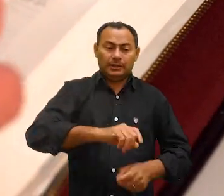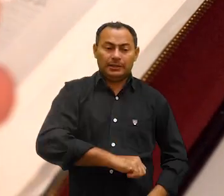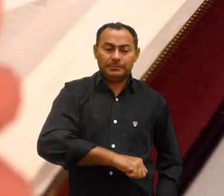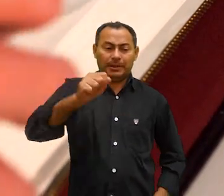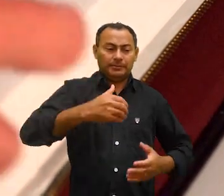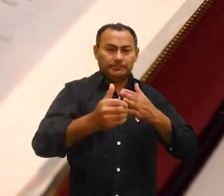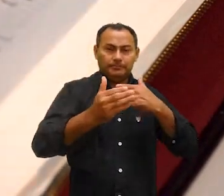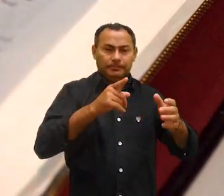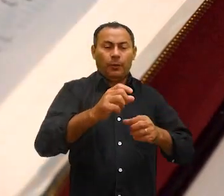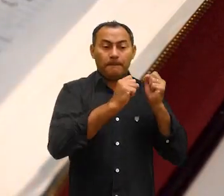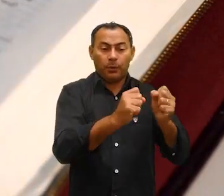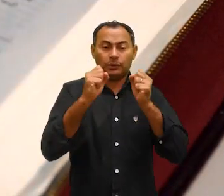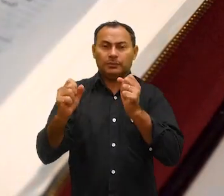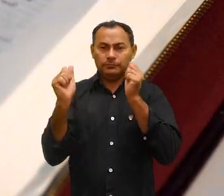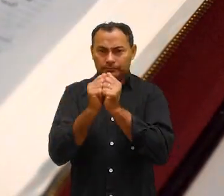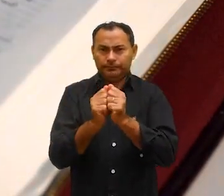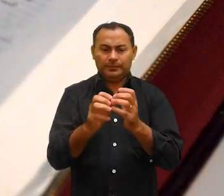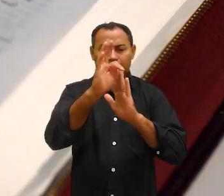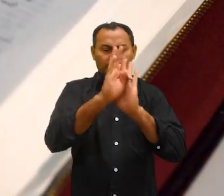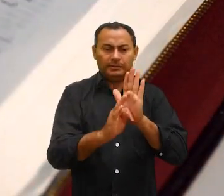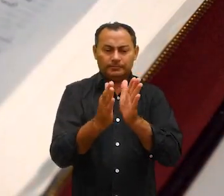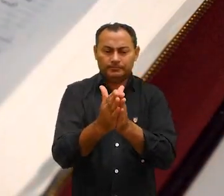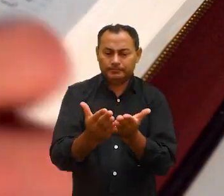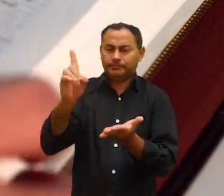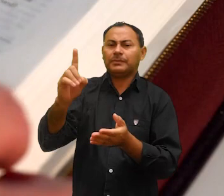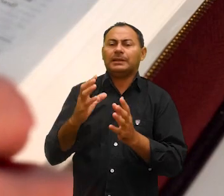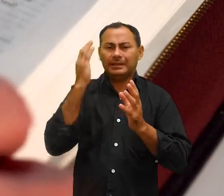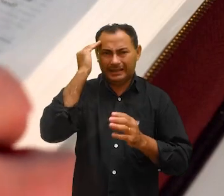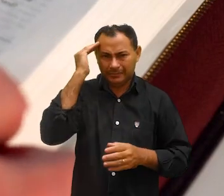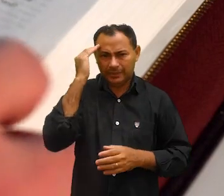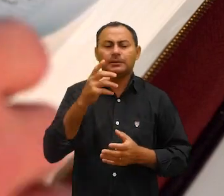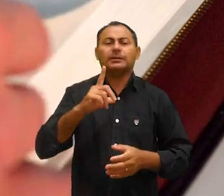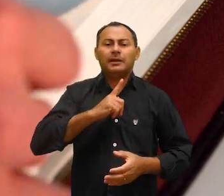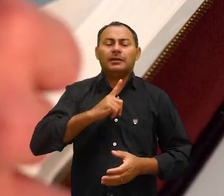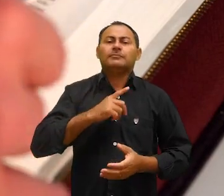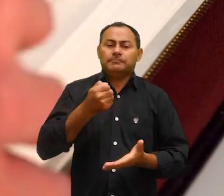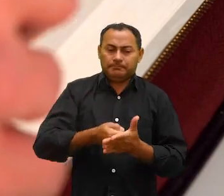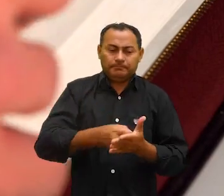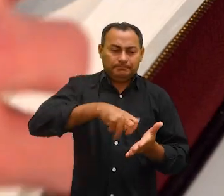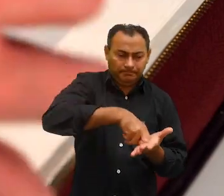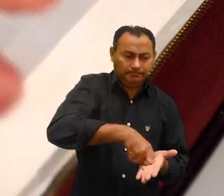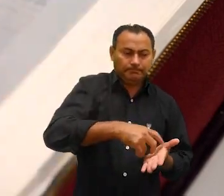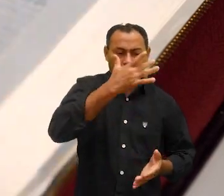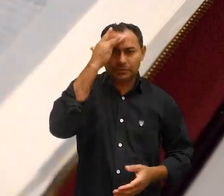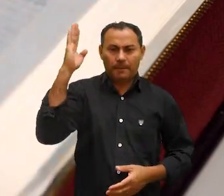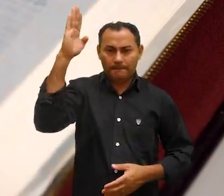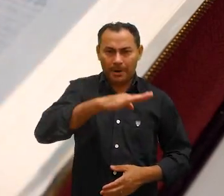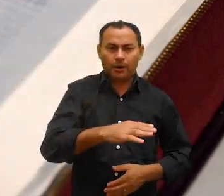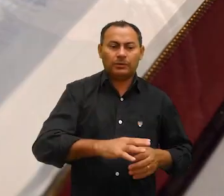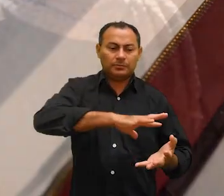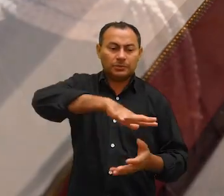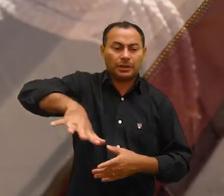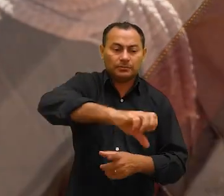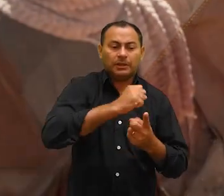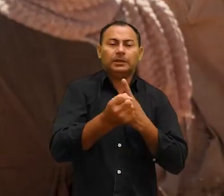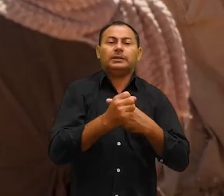em suas mãos. Juntando estes textos bíblicos, concluímos que deve haver punição para o malfeitor na sociedade e no